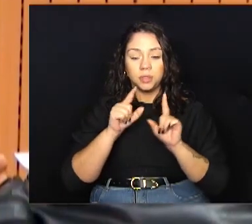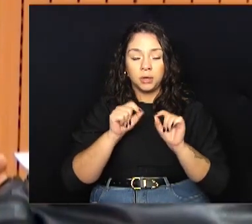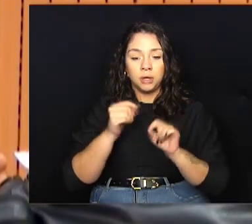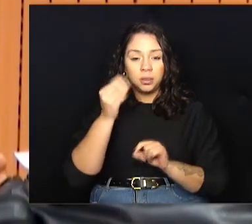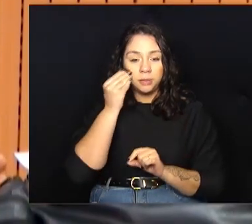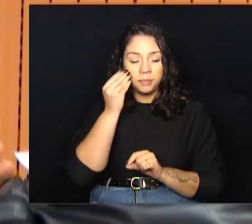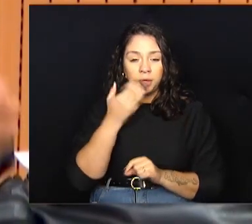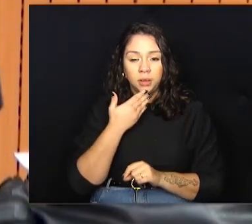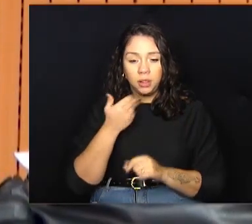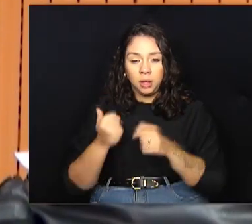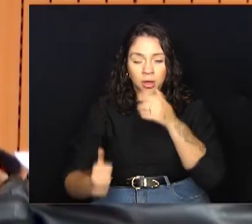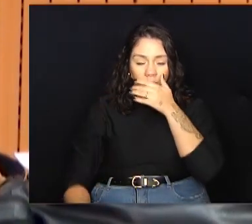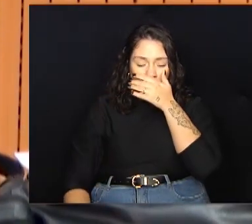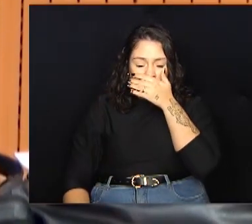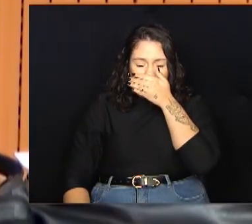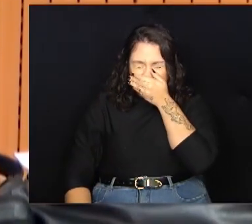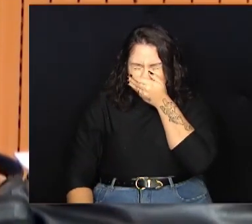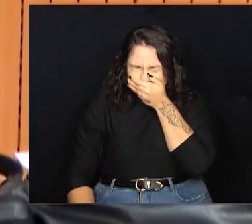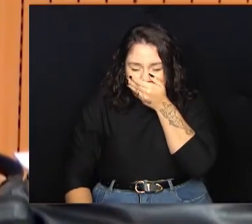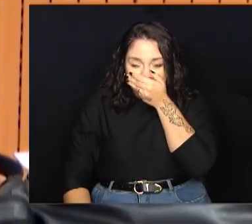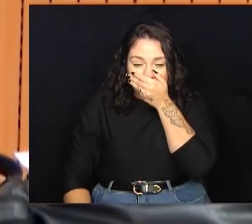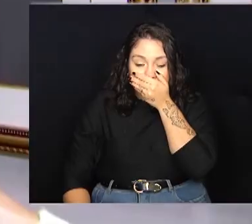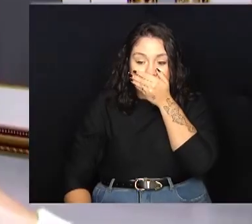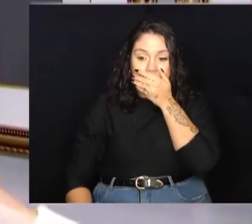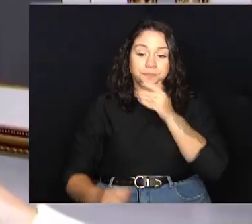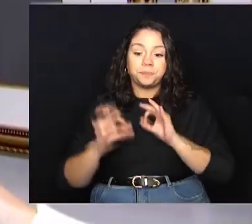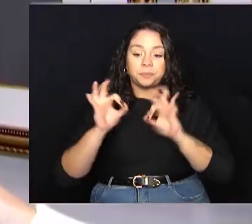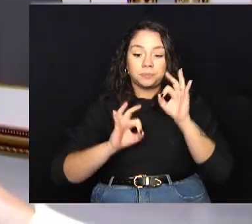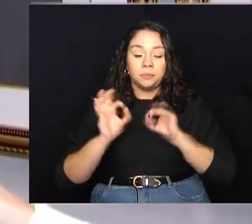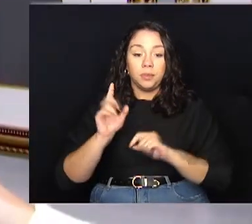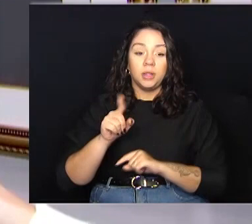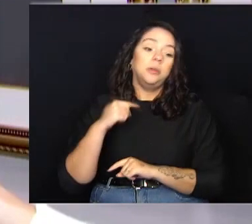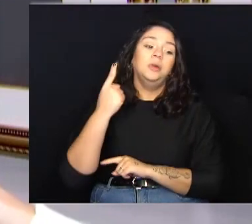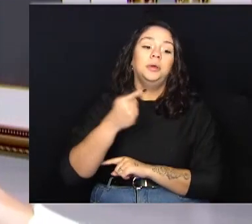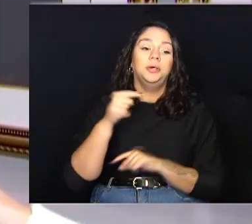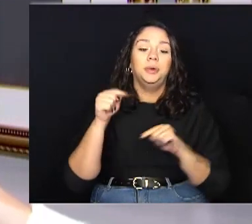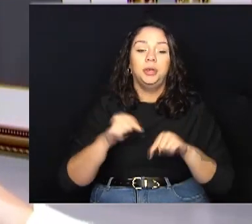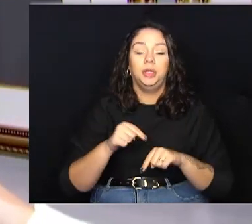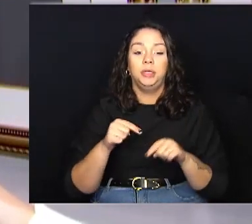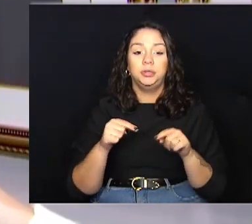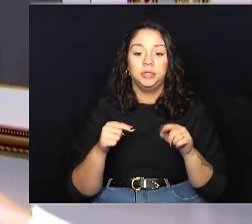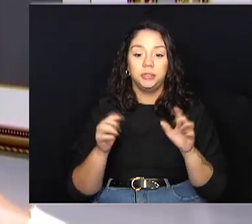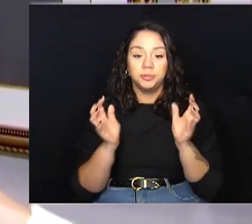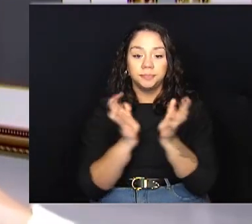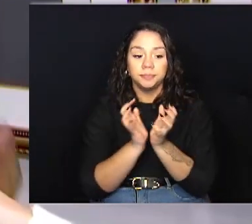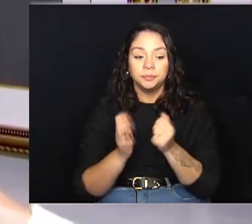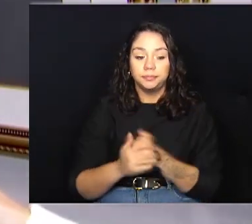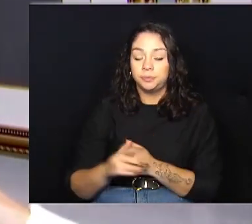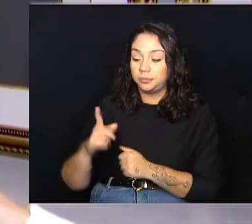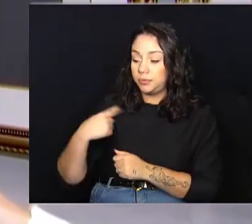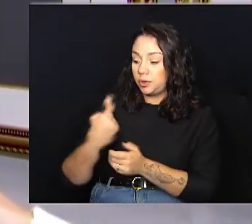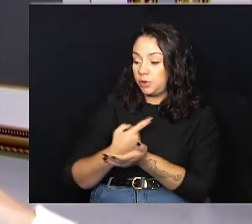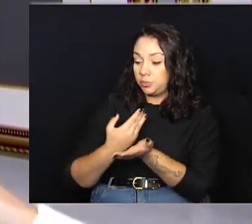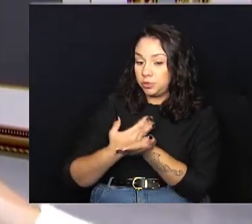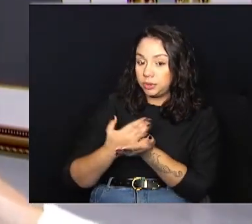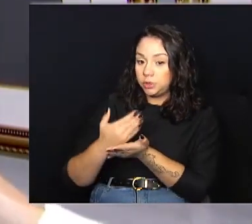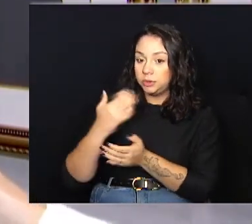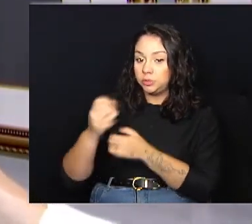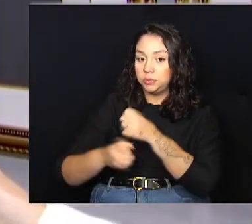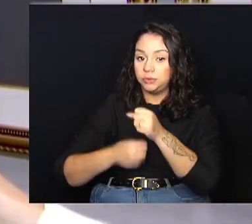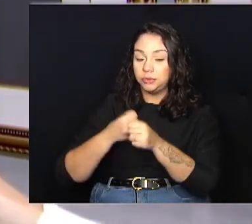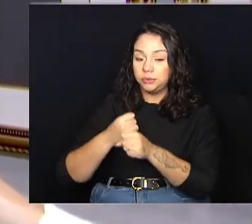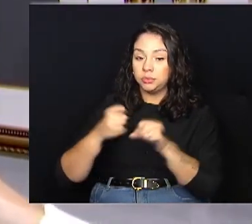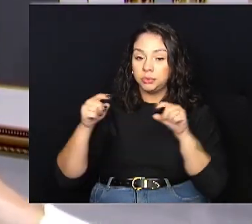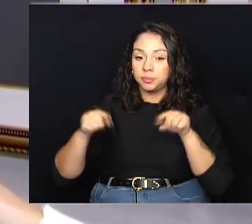melhorias para os planos futuros para essa celebração a gente Logo no início do ano viemos trazendo para o plenário